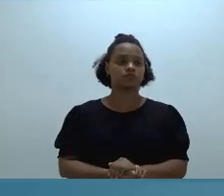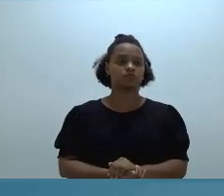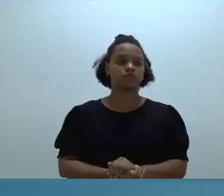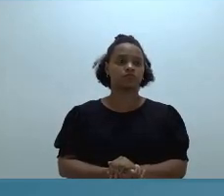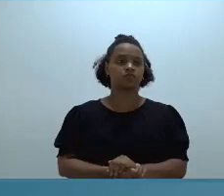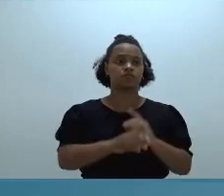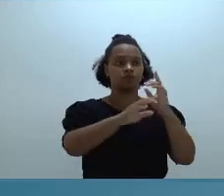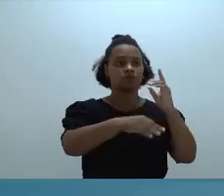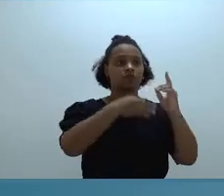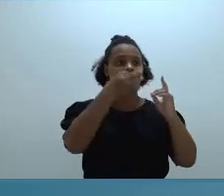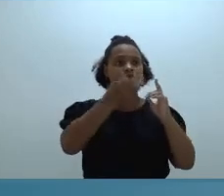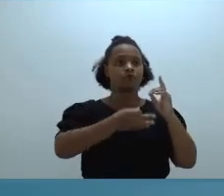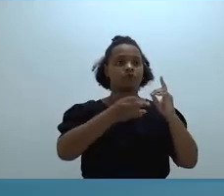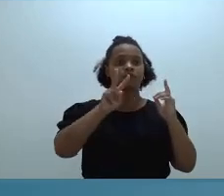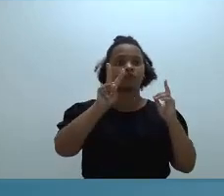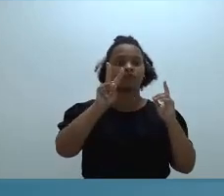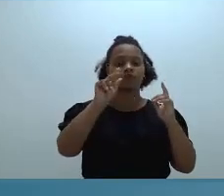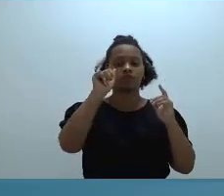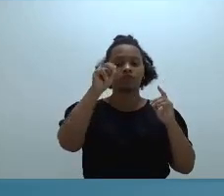Desembargadora Vânia.